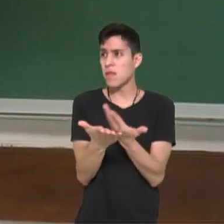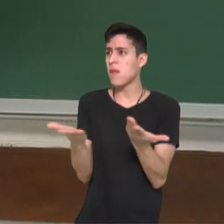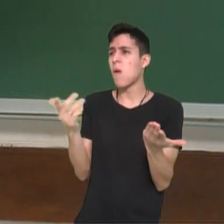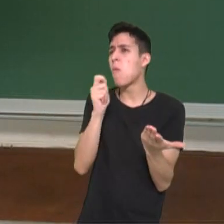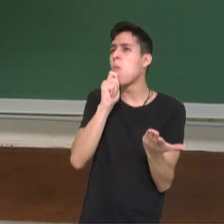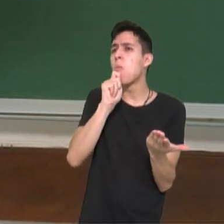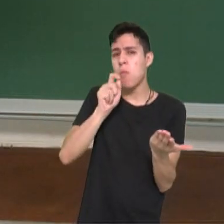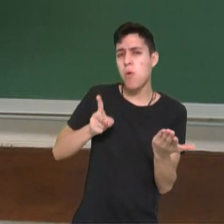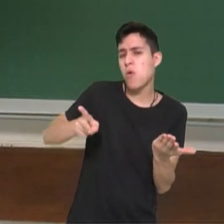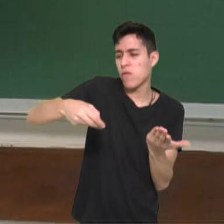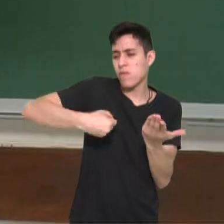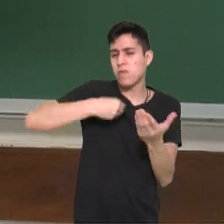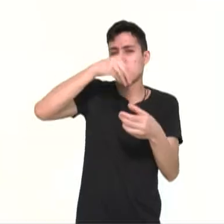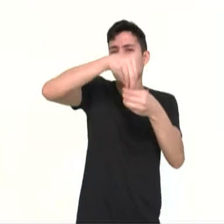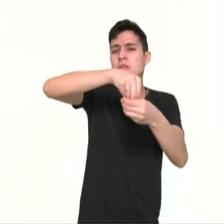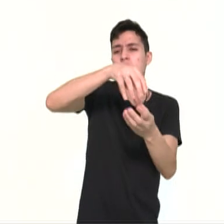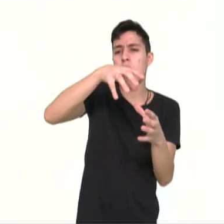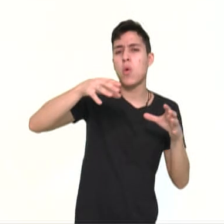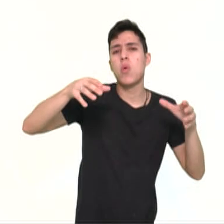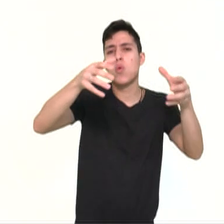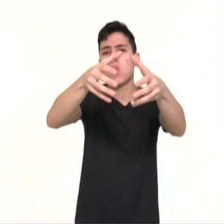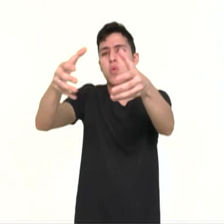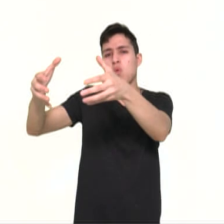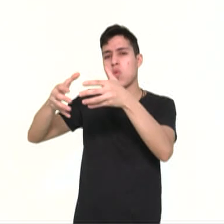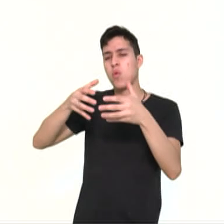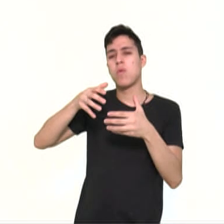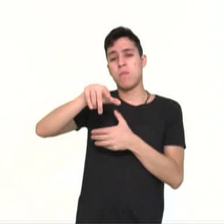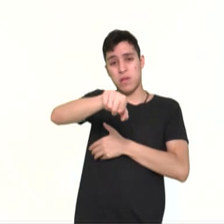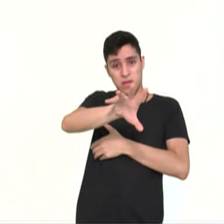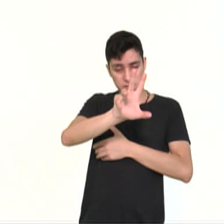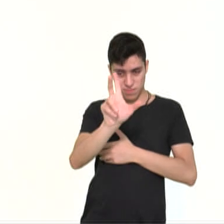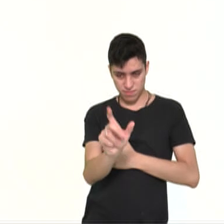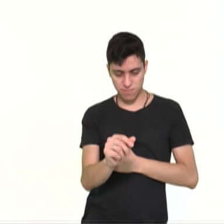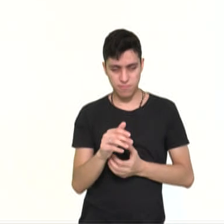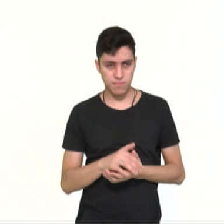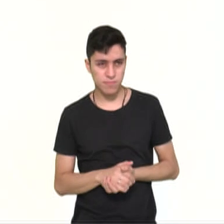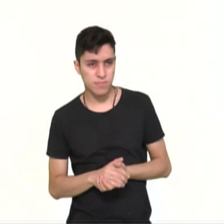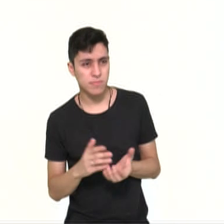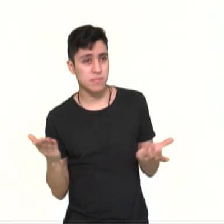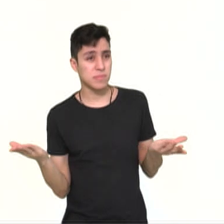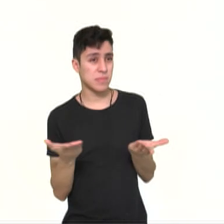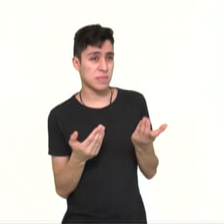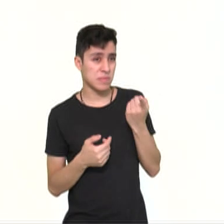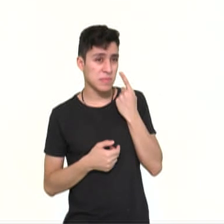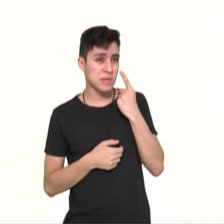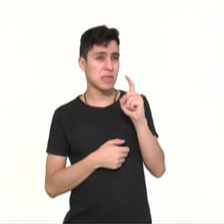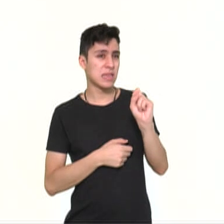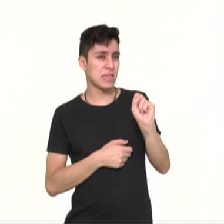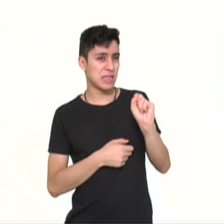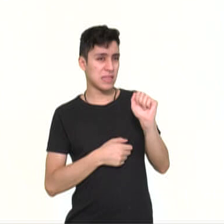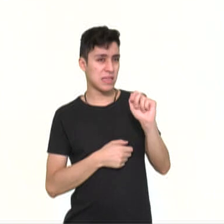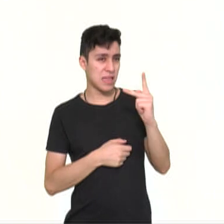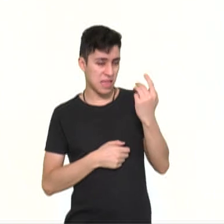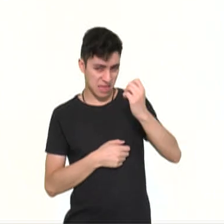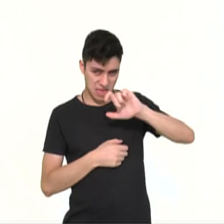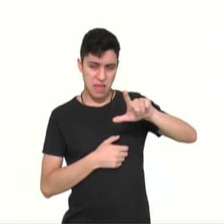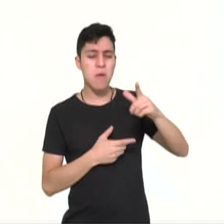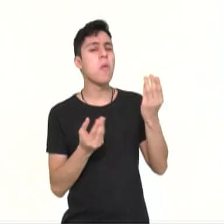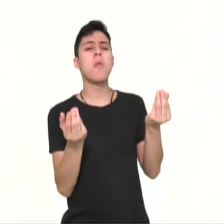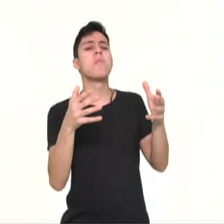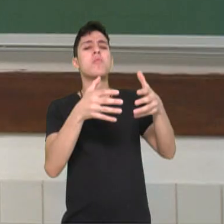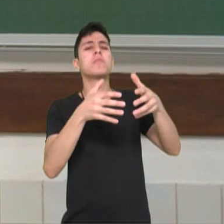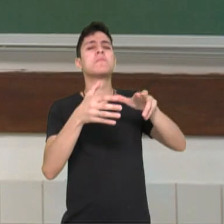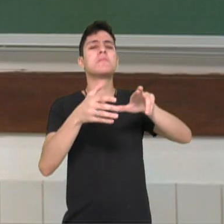africano. E nós vamos falar agora sobre os impérios do Sahel. O Sahel, gente, ele é uma faixa